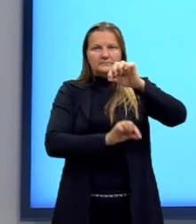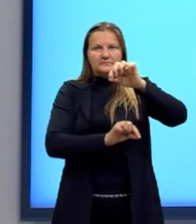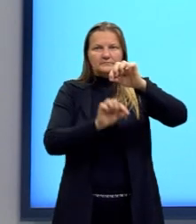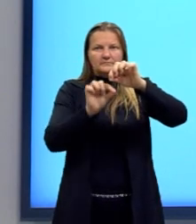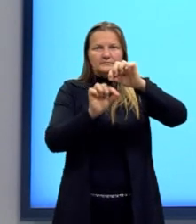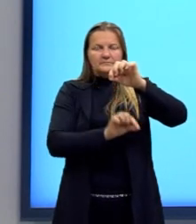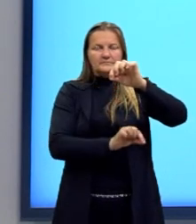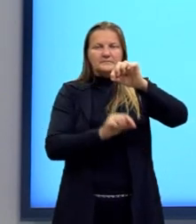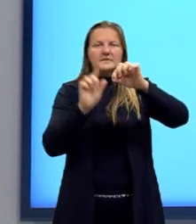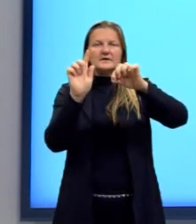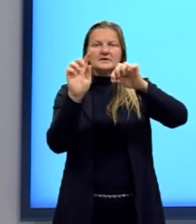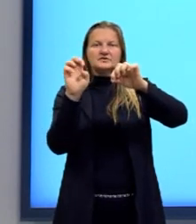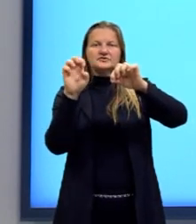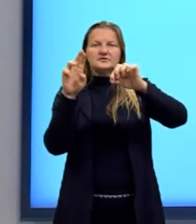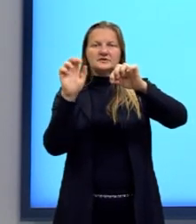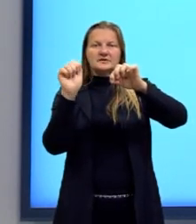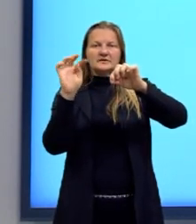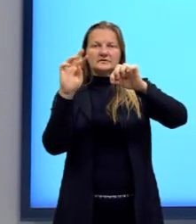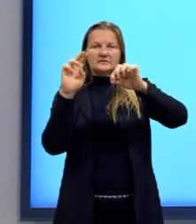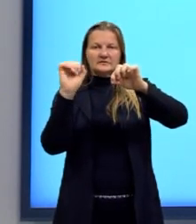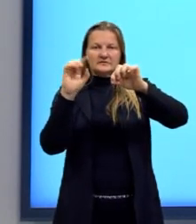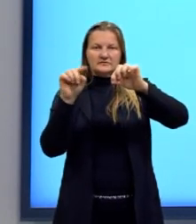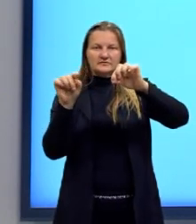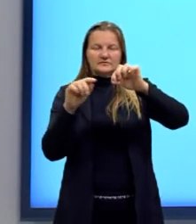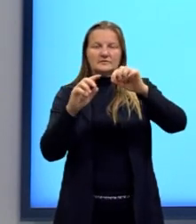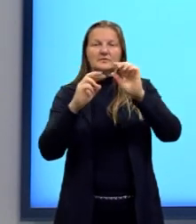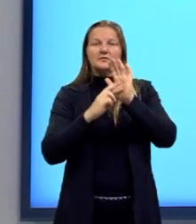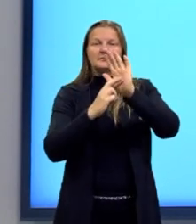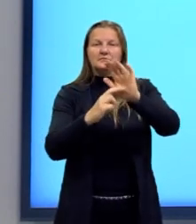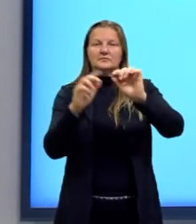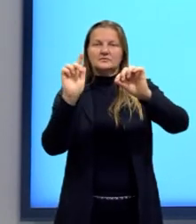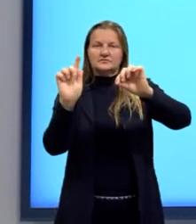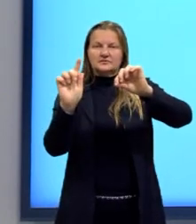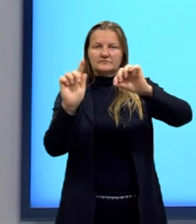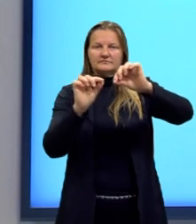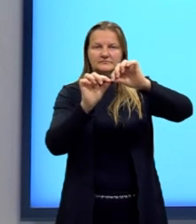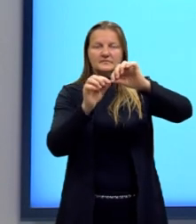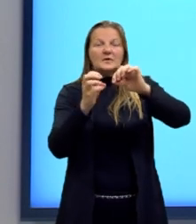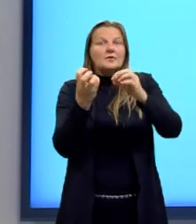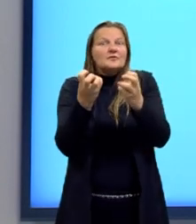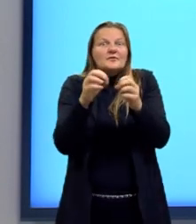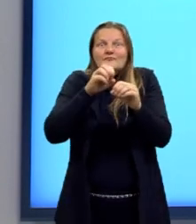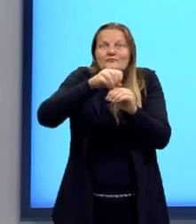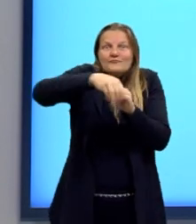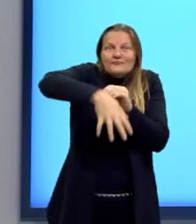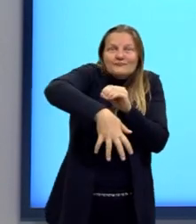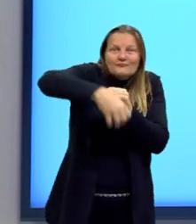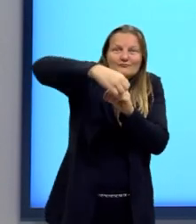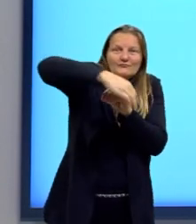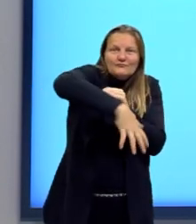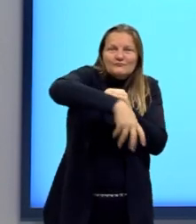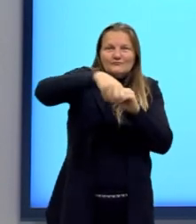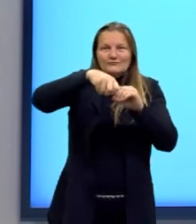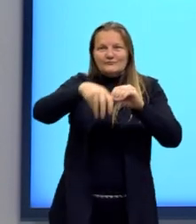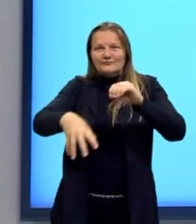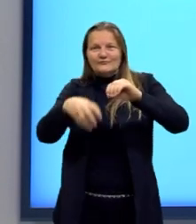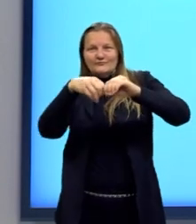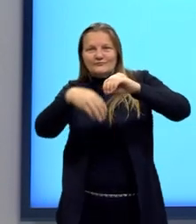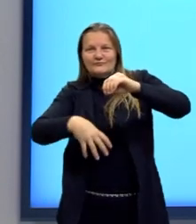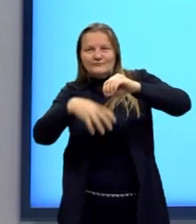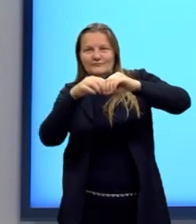a geratriz ali representada por g e elas são infinitas nós podemos traçar infinitas